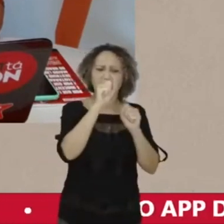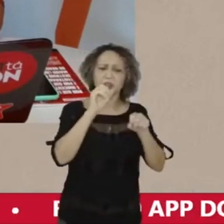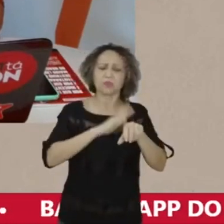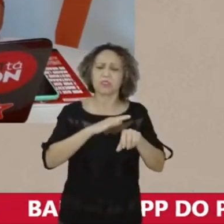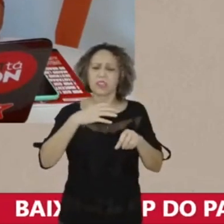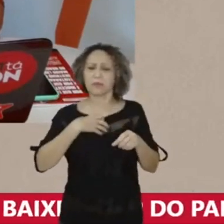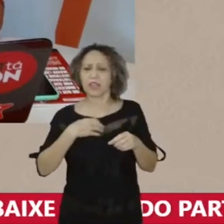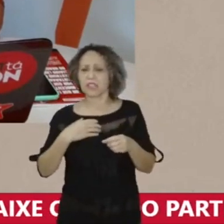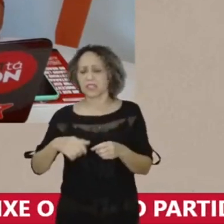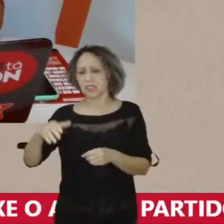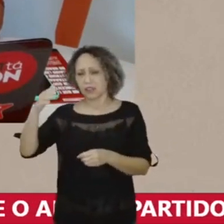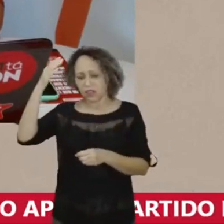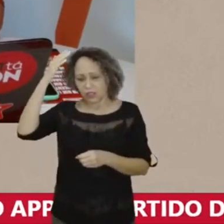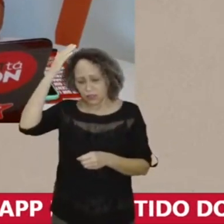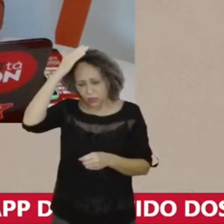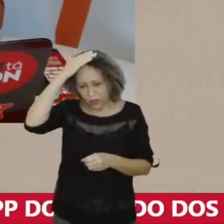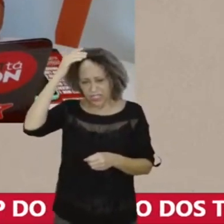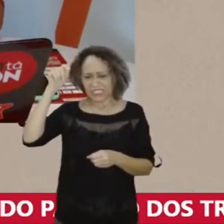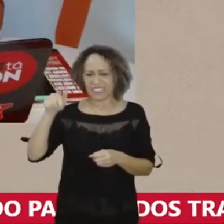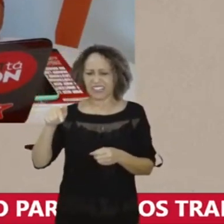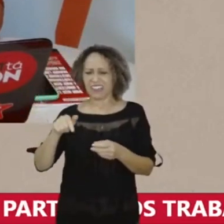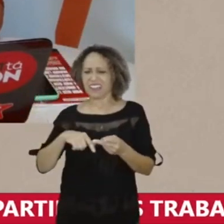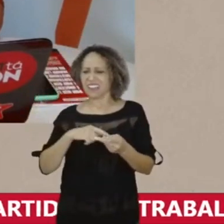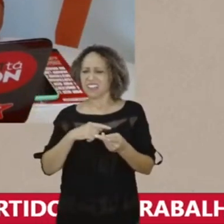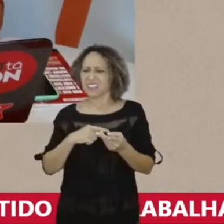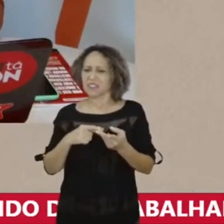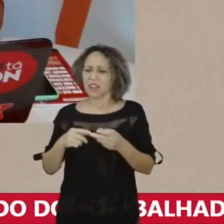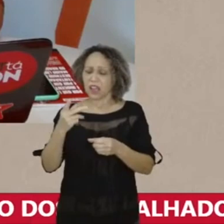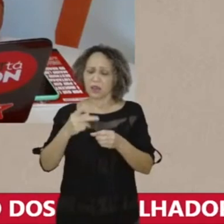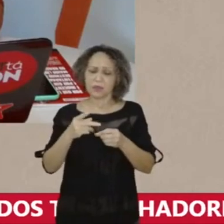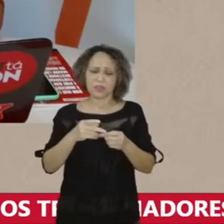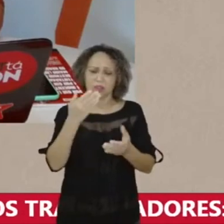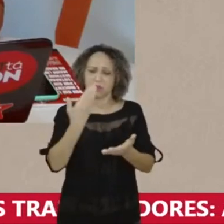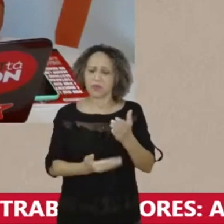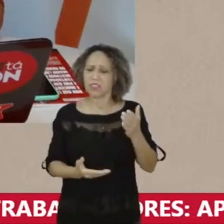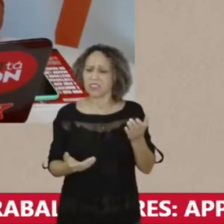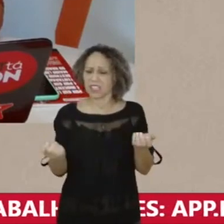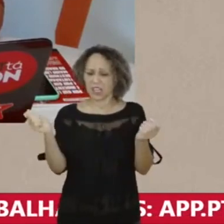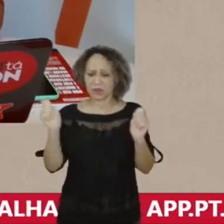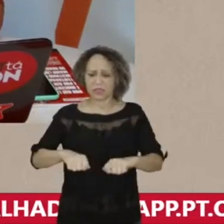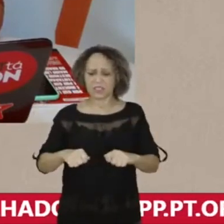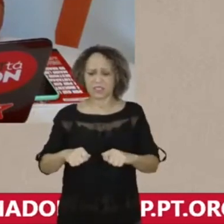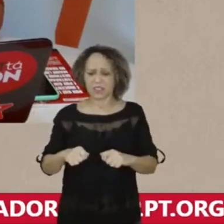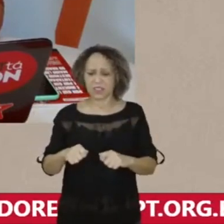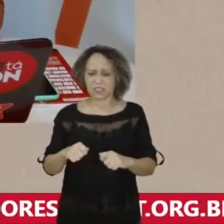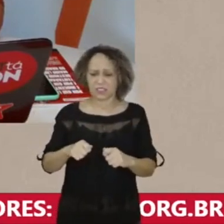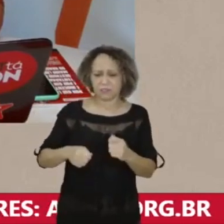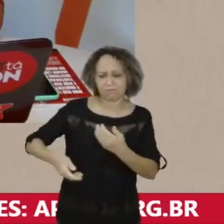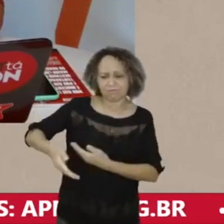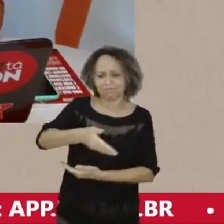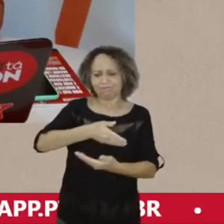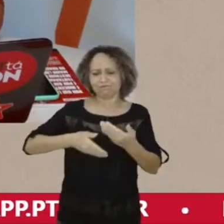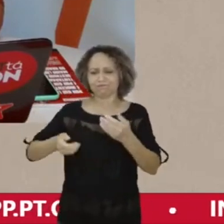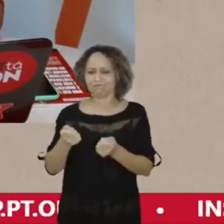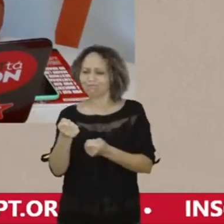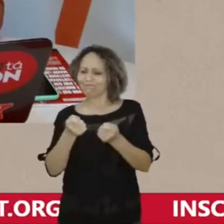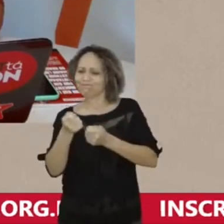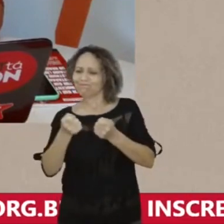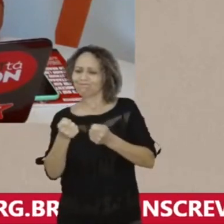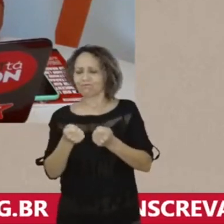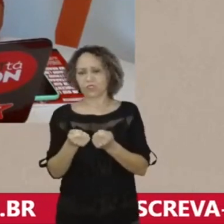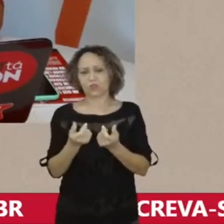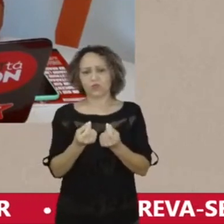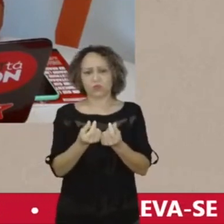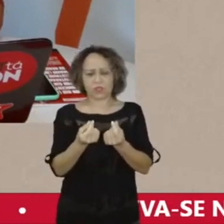Paraná agora, portanto a Petrobras vai perdendo a capacidade de fazer essa essa moderação dos preços, e